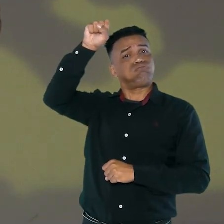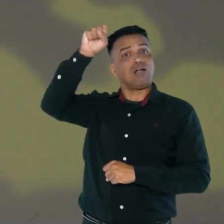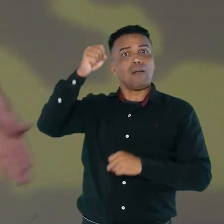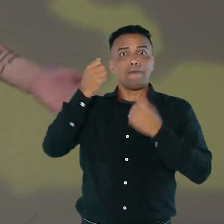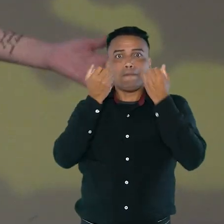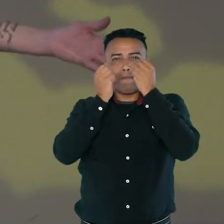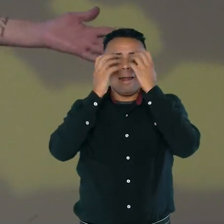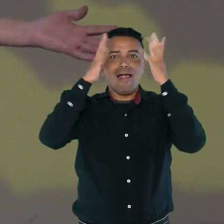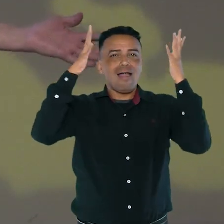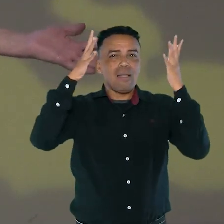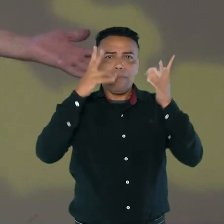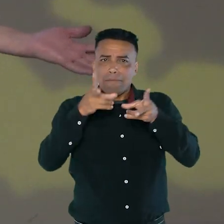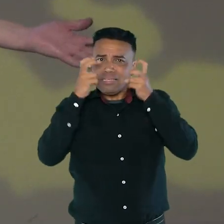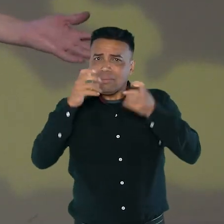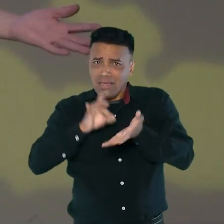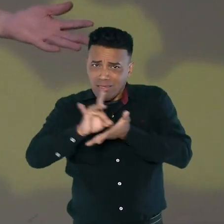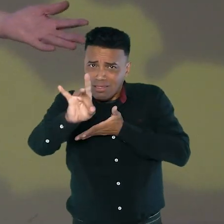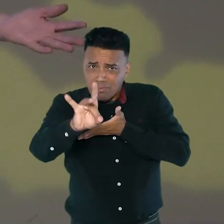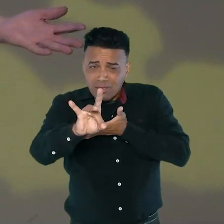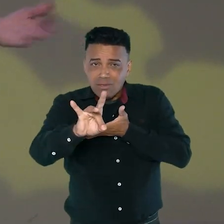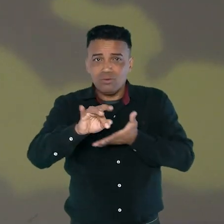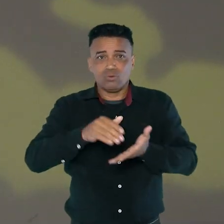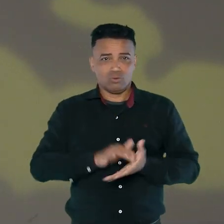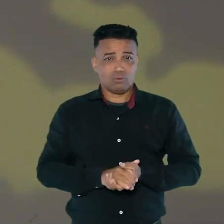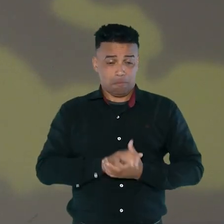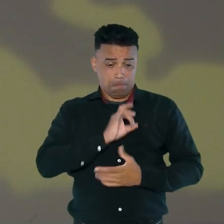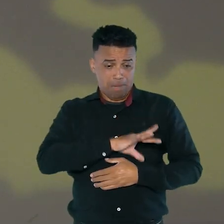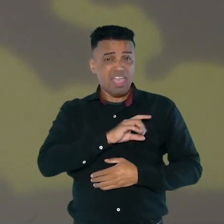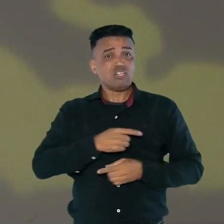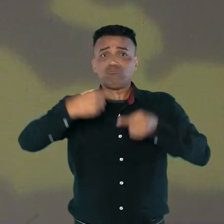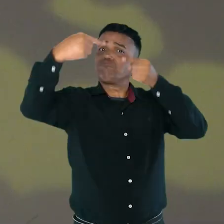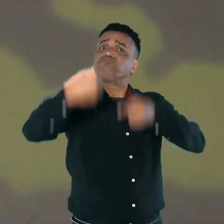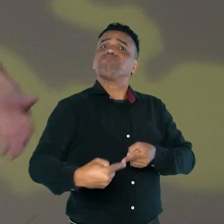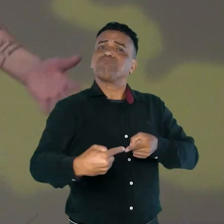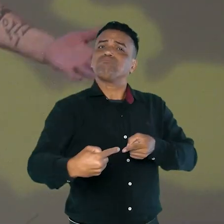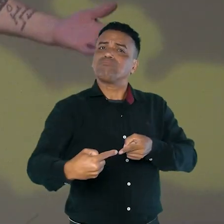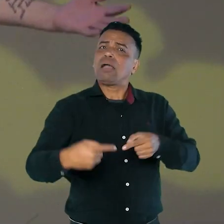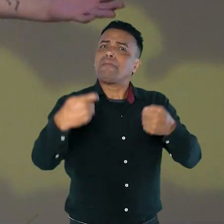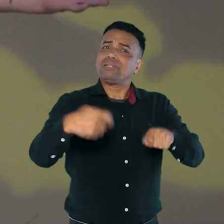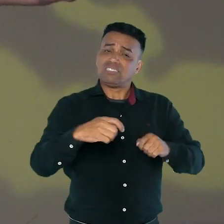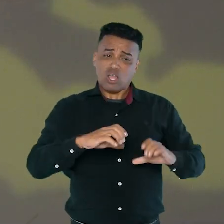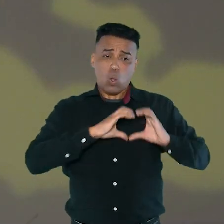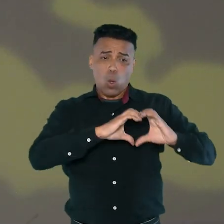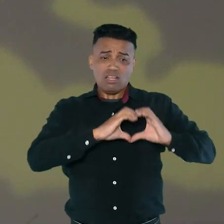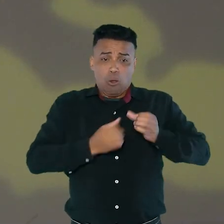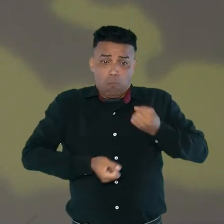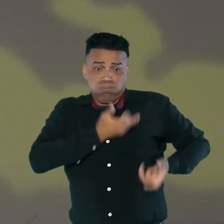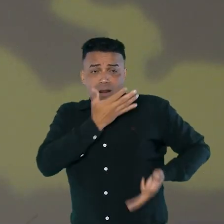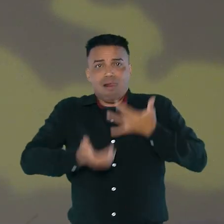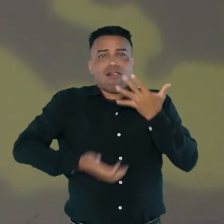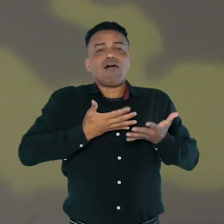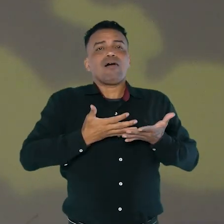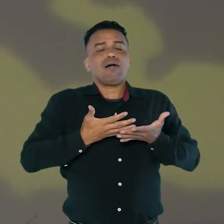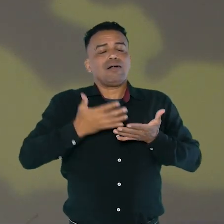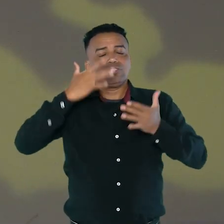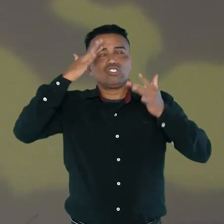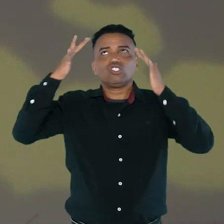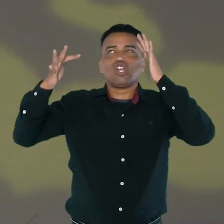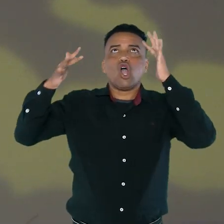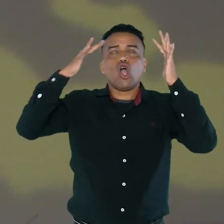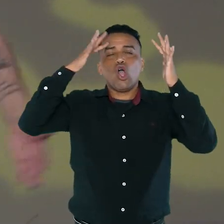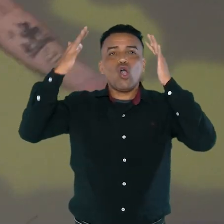nos olhos, que é para rastrear os inimigos. Mesmo com medo, enfrente-os. É necessário o coração em chamas para manter os